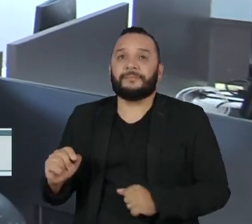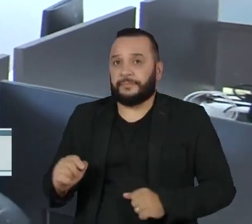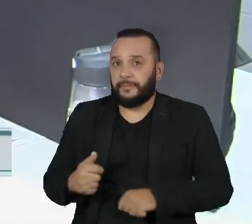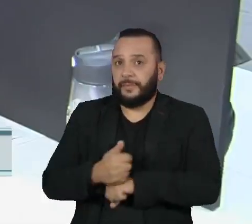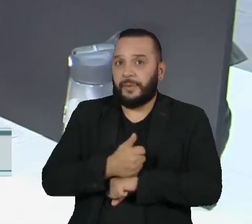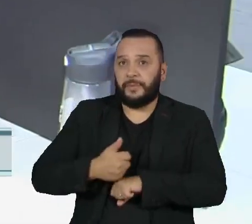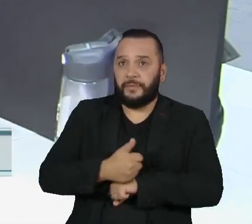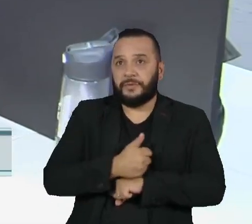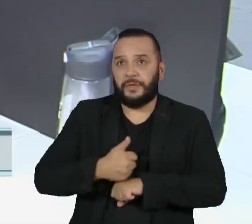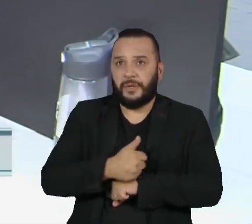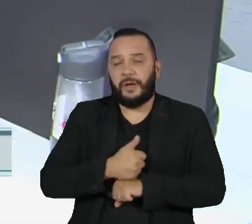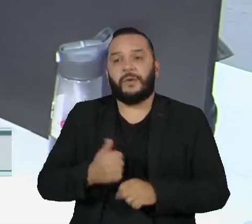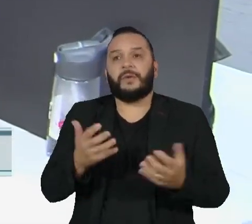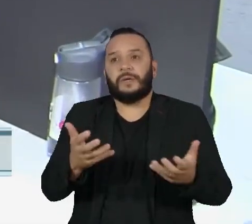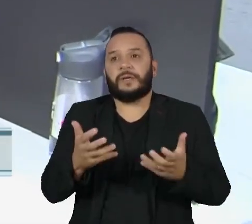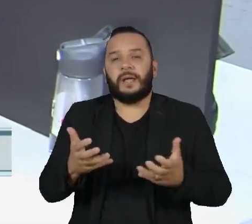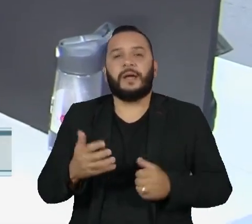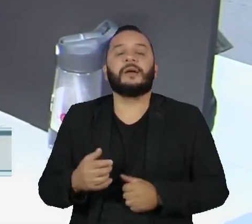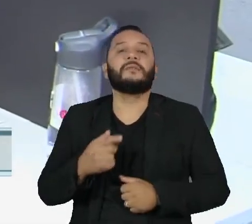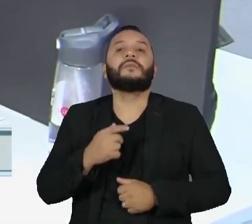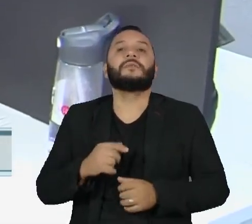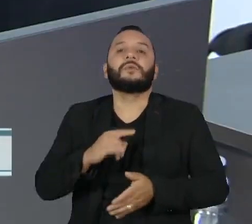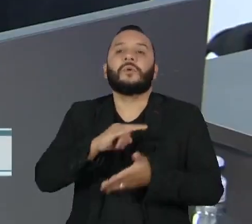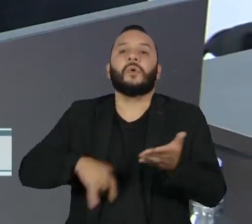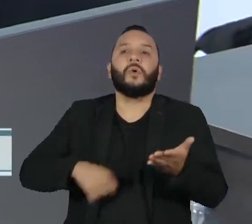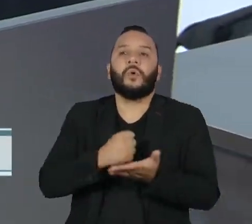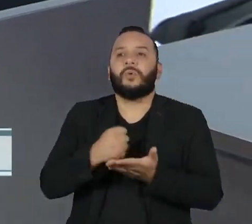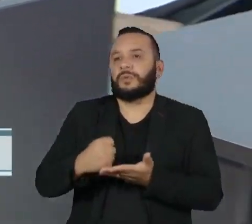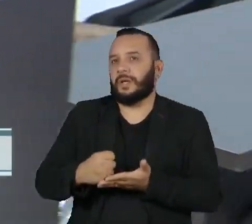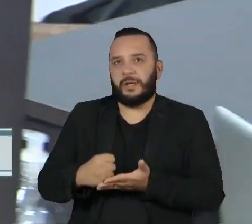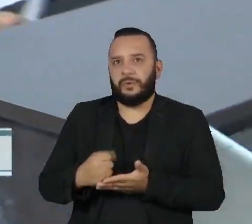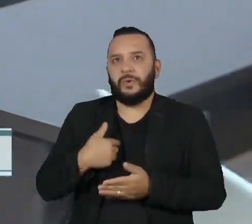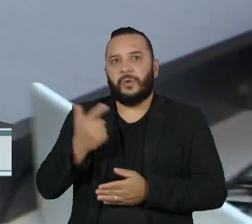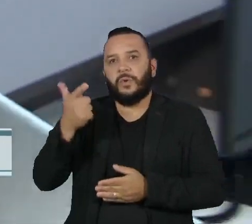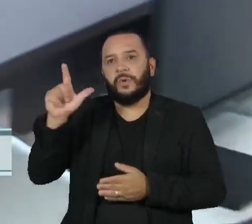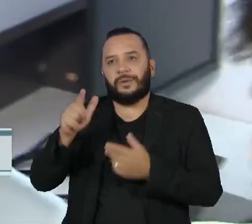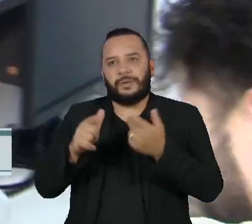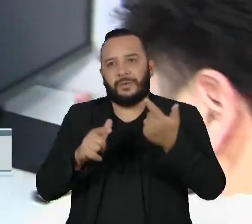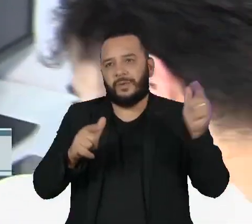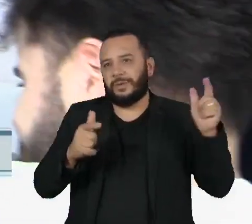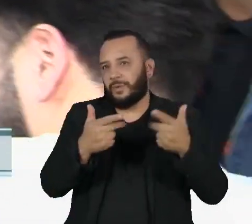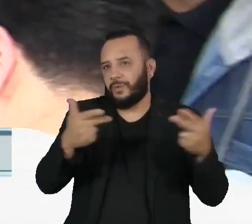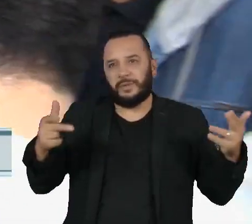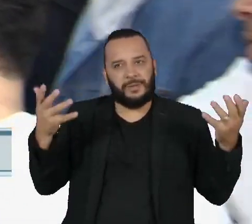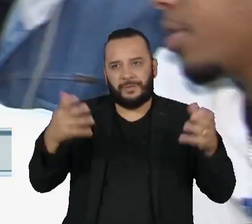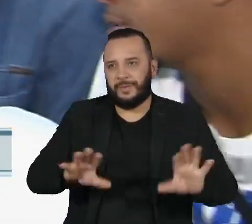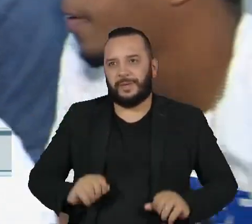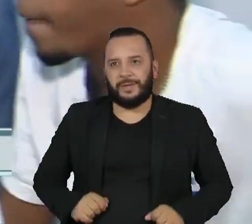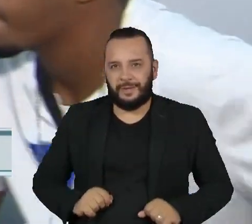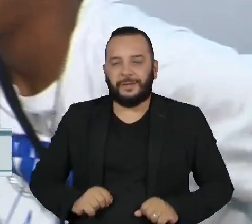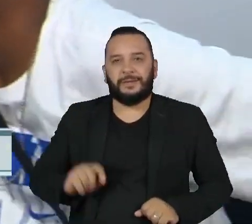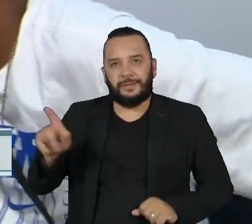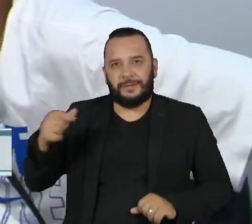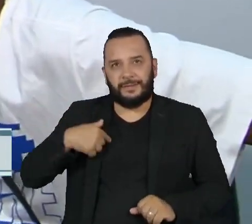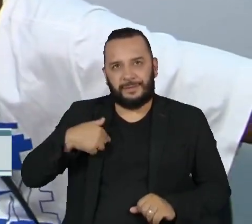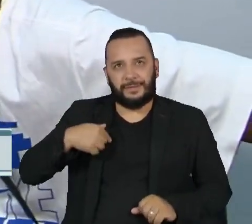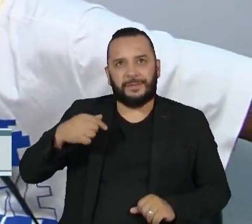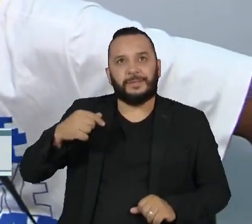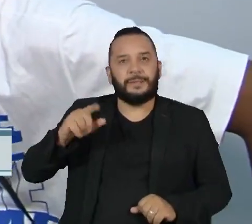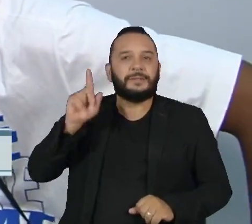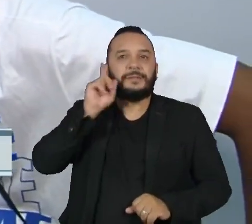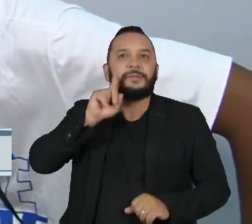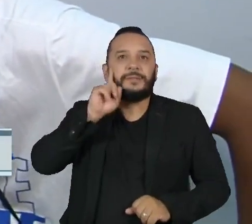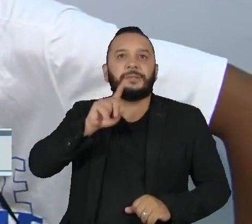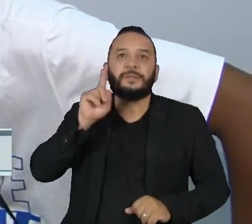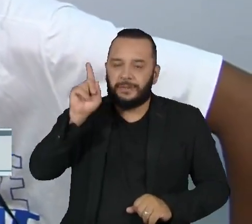profissionais querem fazer apenas o que está no contrato Nada Além disso nos Estados Unidos esse perfil responde por metade